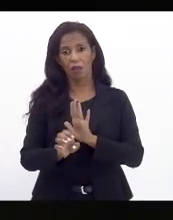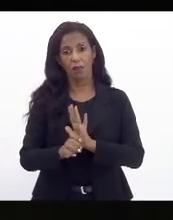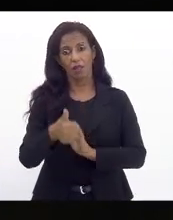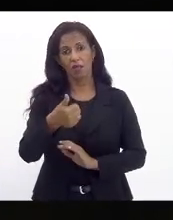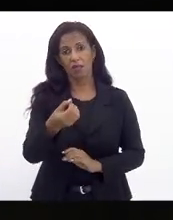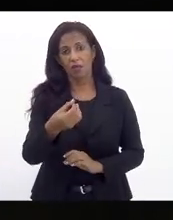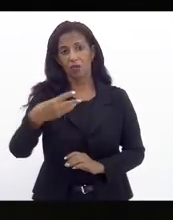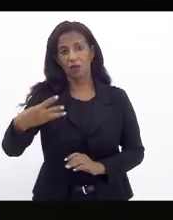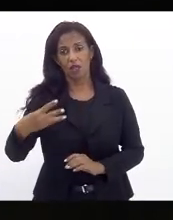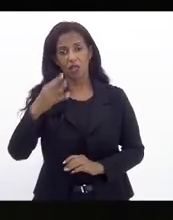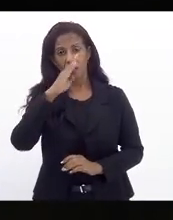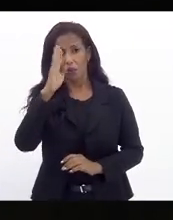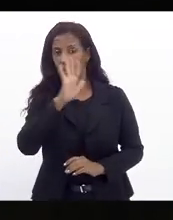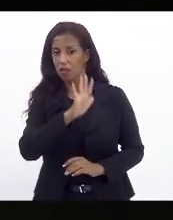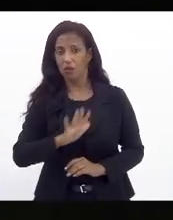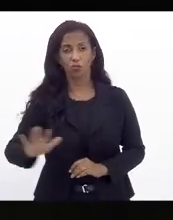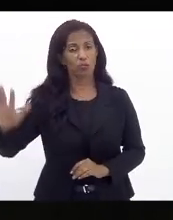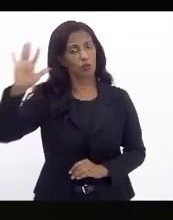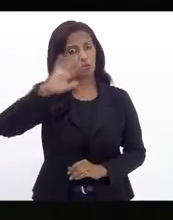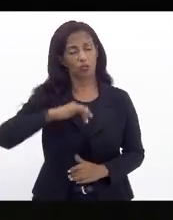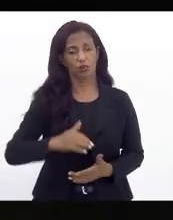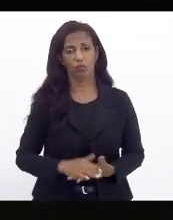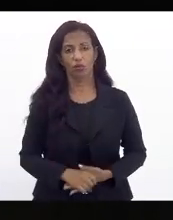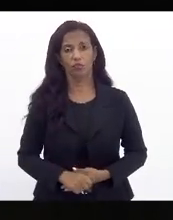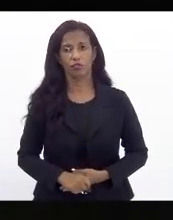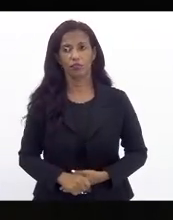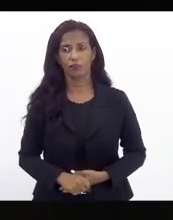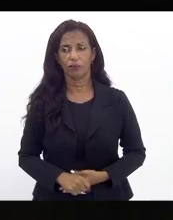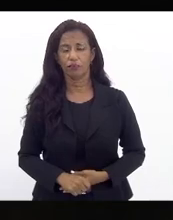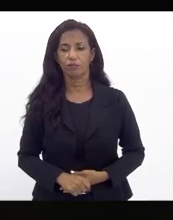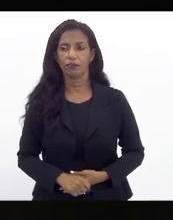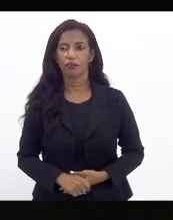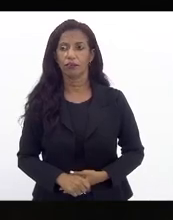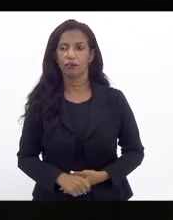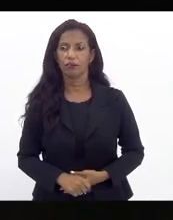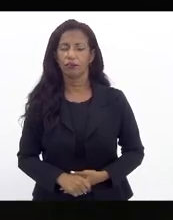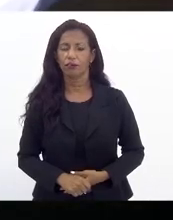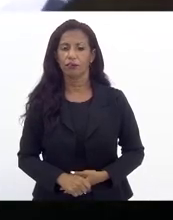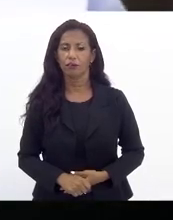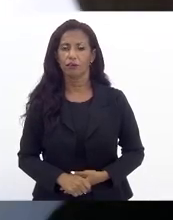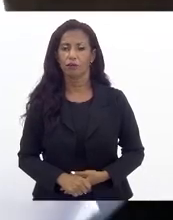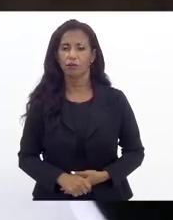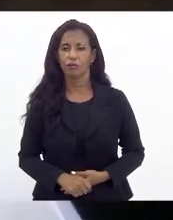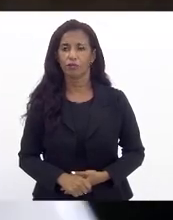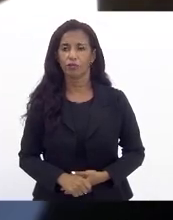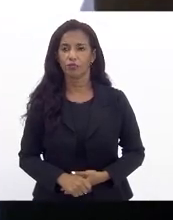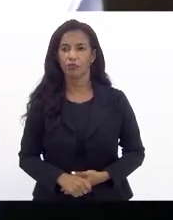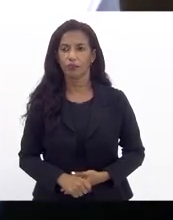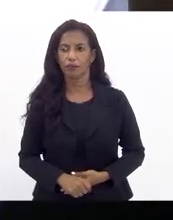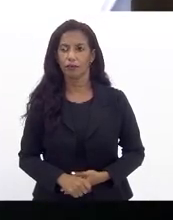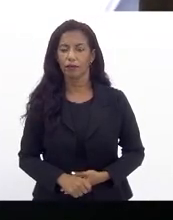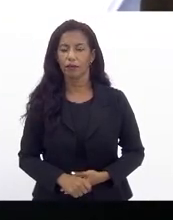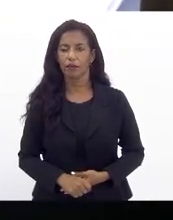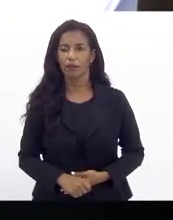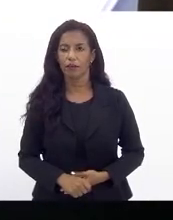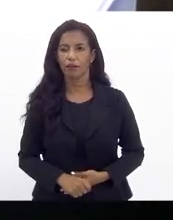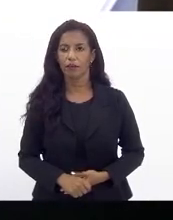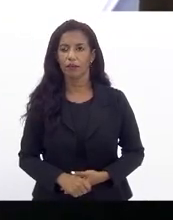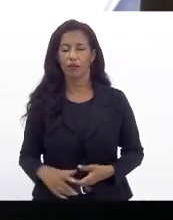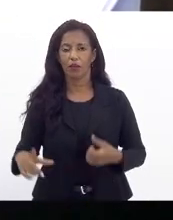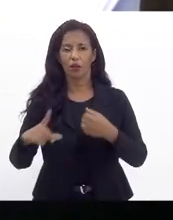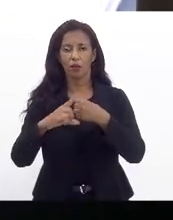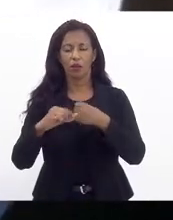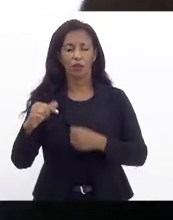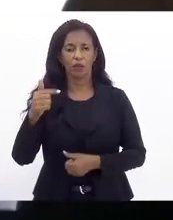Brasil inteiro, já funciona desse jeito E o artigo 7º, na questão do